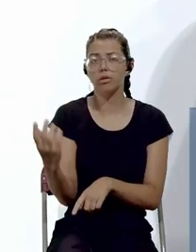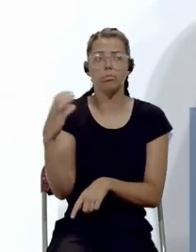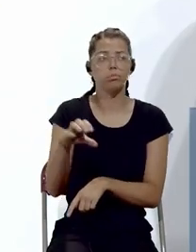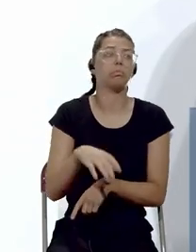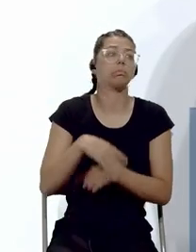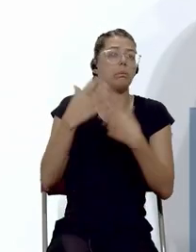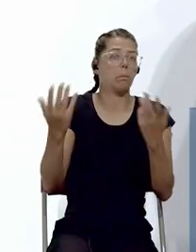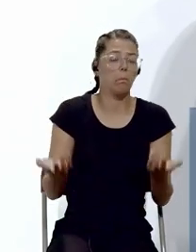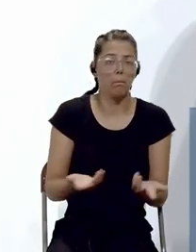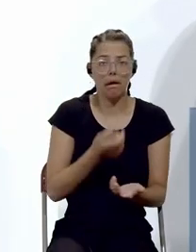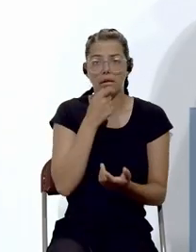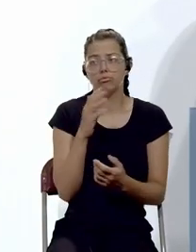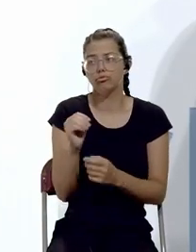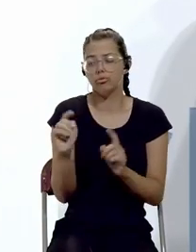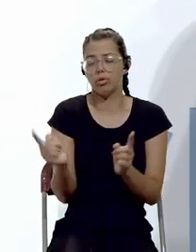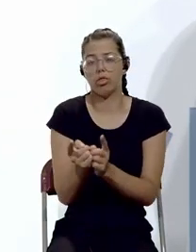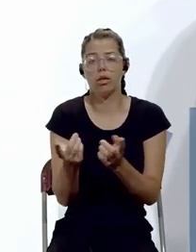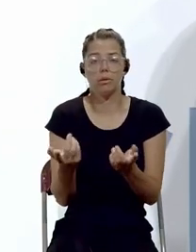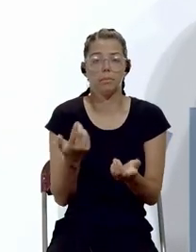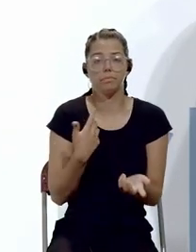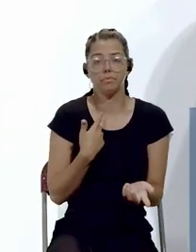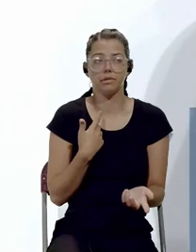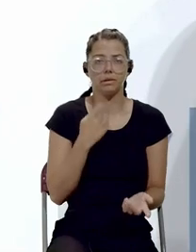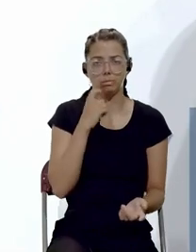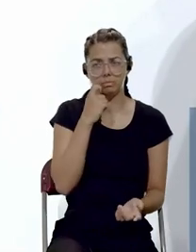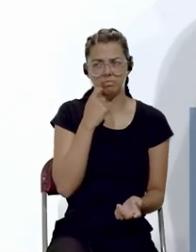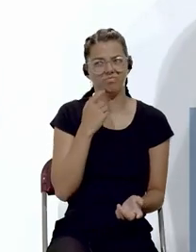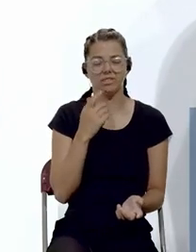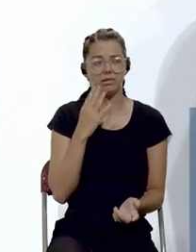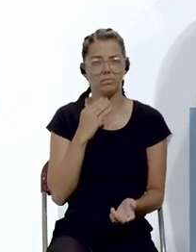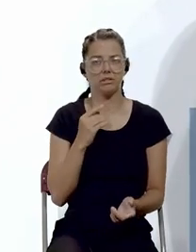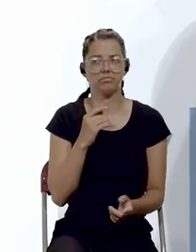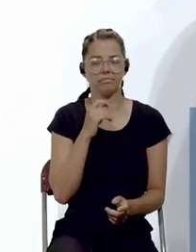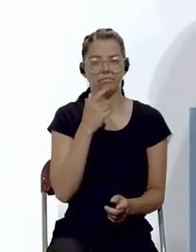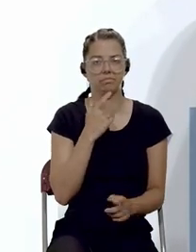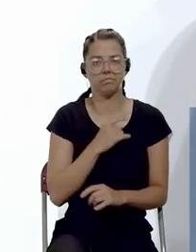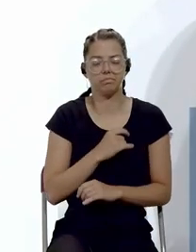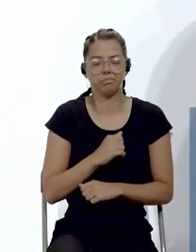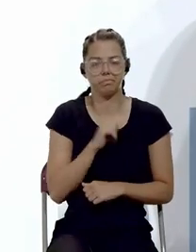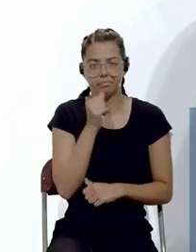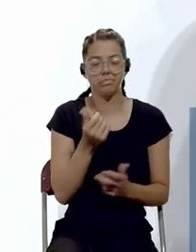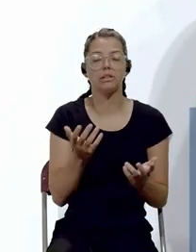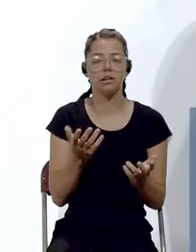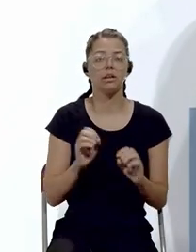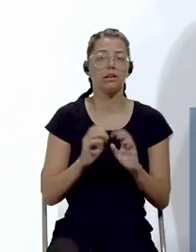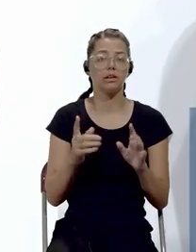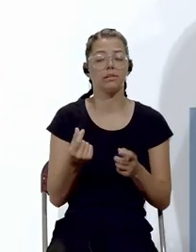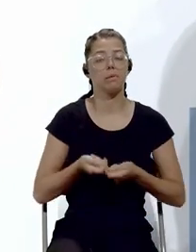arranjássemos maneira de fazer isso em poucos segundos, que eu obviamente desconfio que não é possível. Obviamente isto implica um investimento